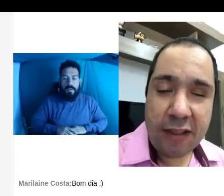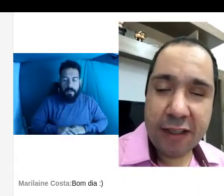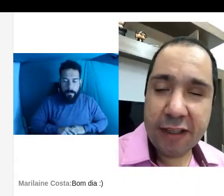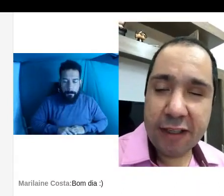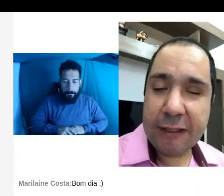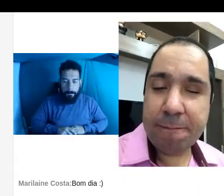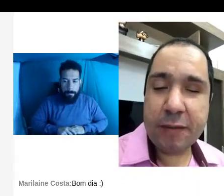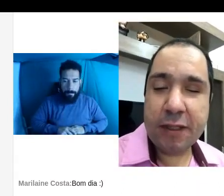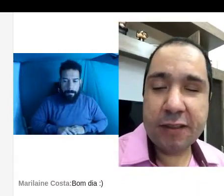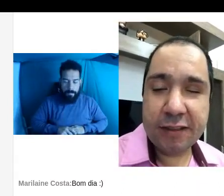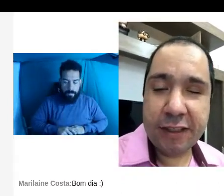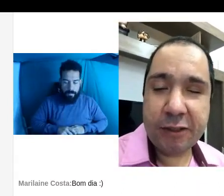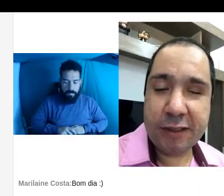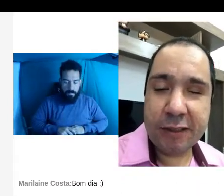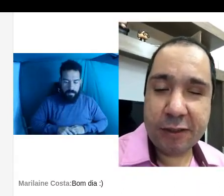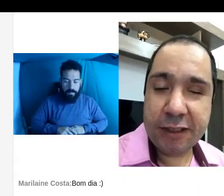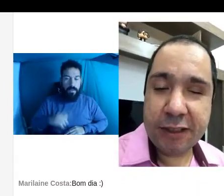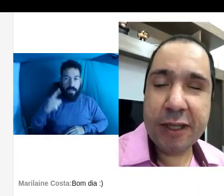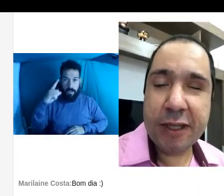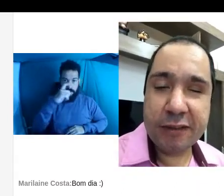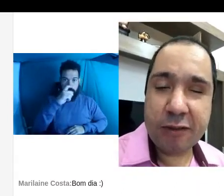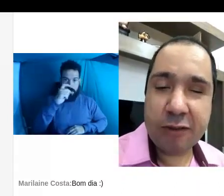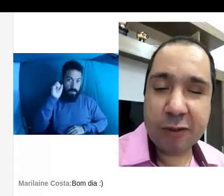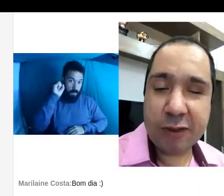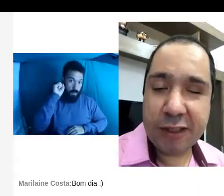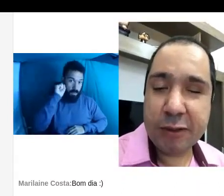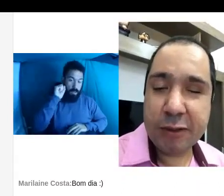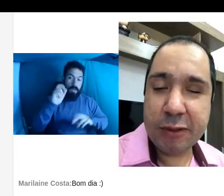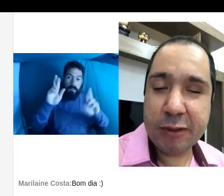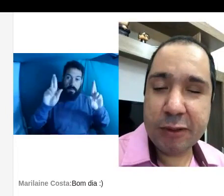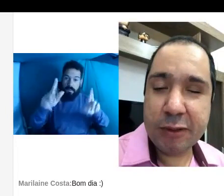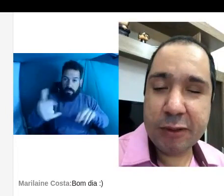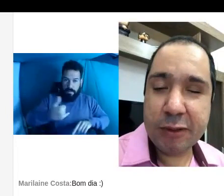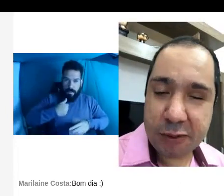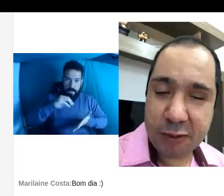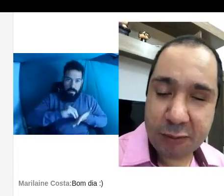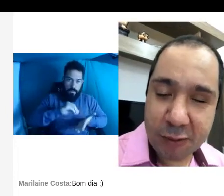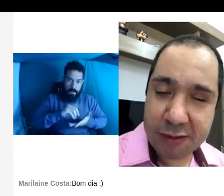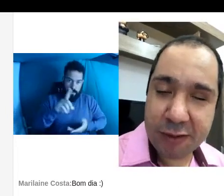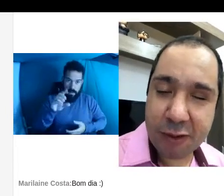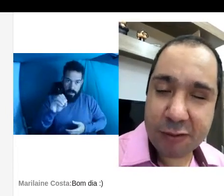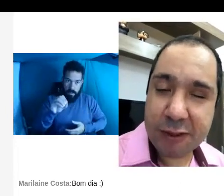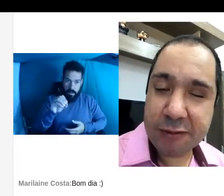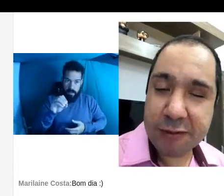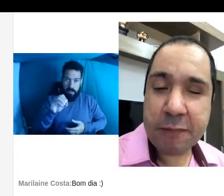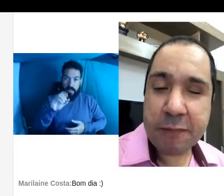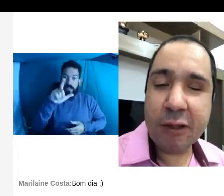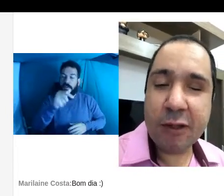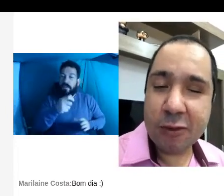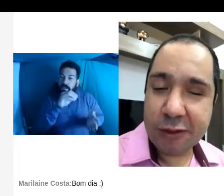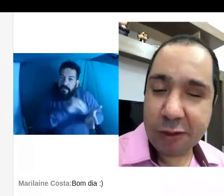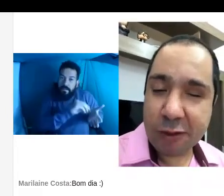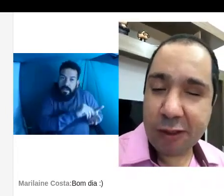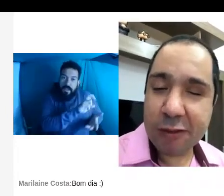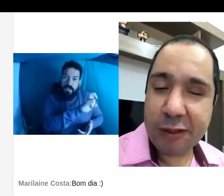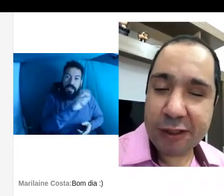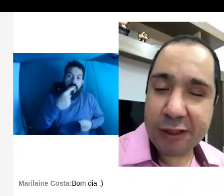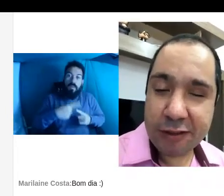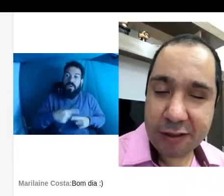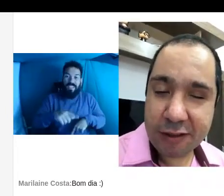para peço que me avise quando faltar 10 minutos, por e depois quando faltar 5 minutos, que eu não consigo controlar o tempo